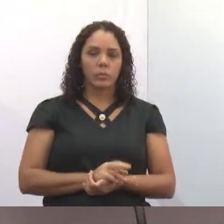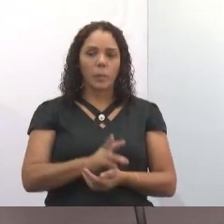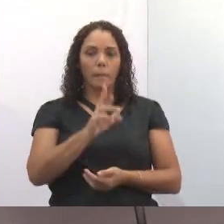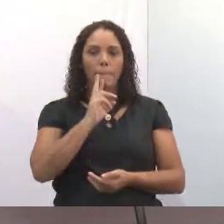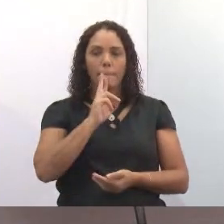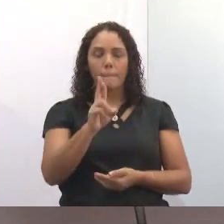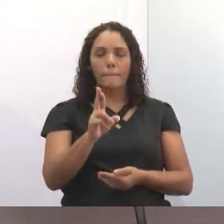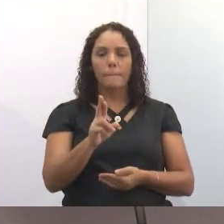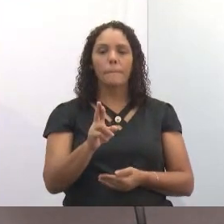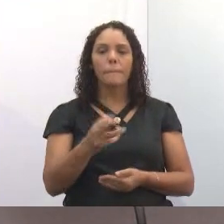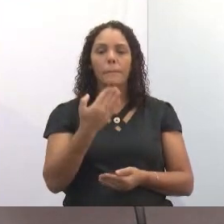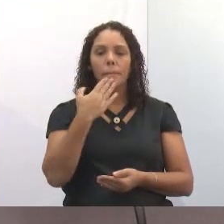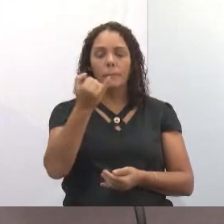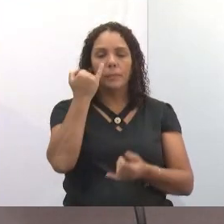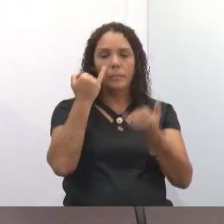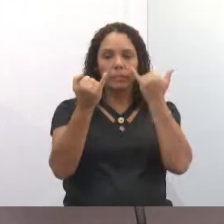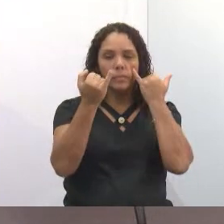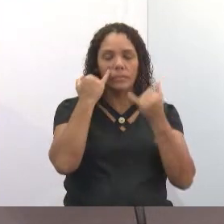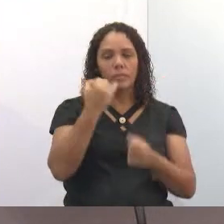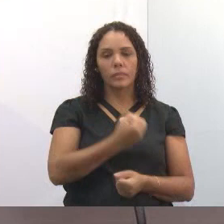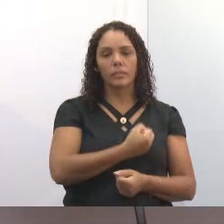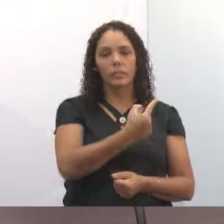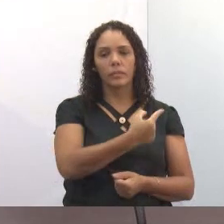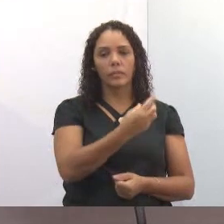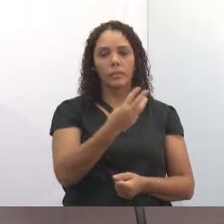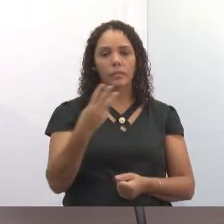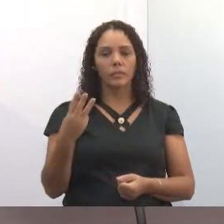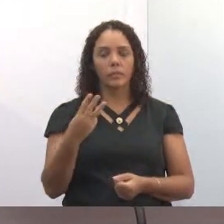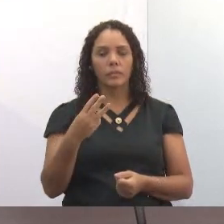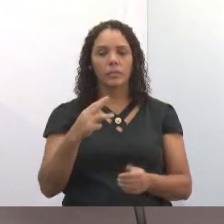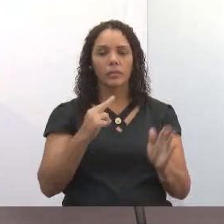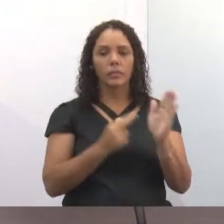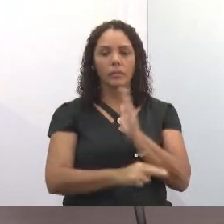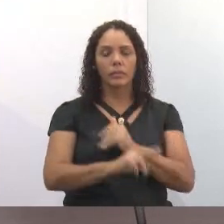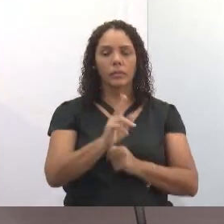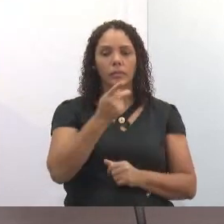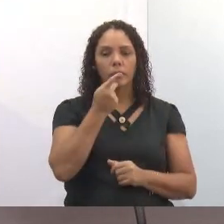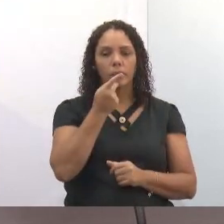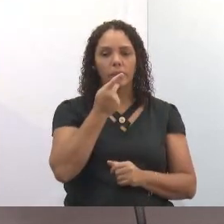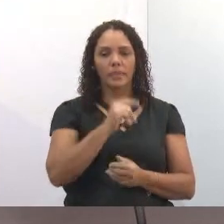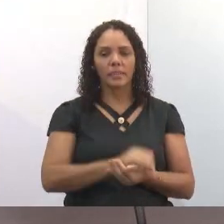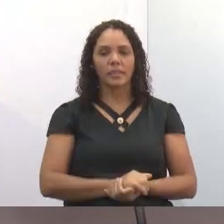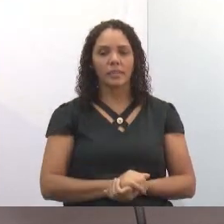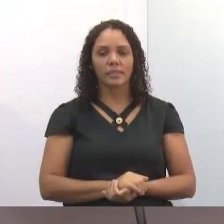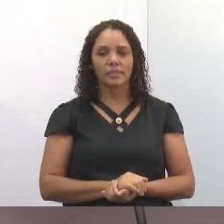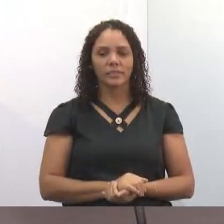Resposta ao pedido de informação número 133 do vereador Hernani Barreto.